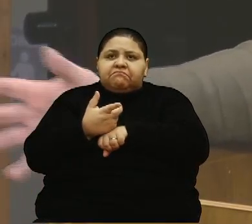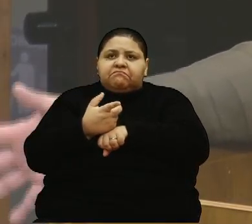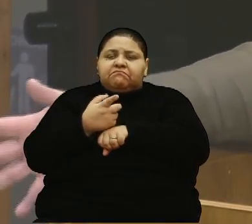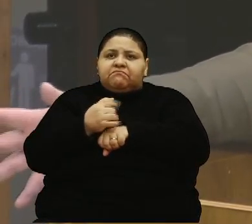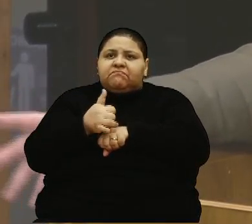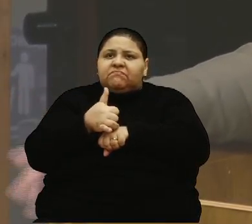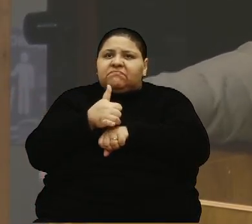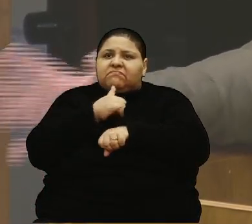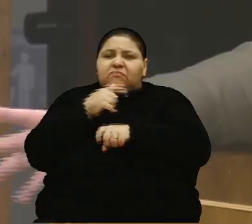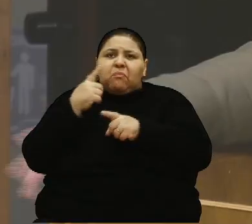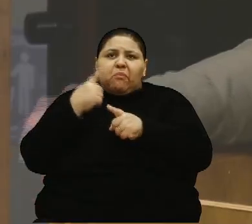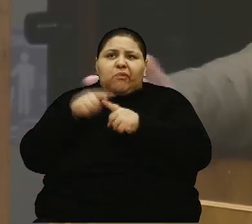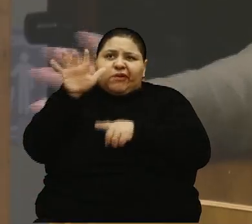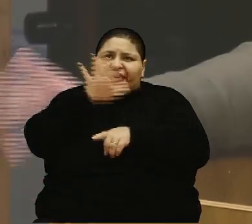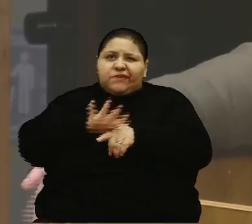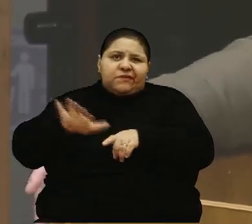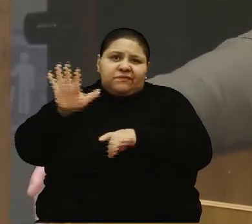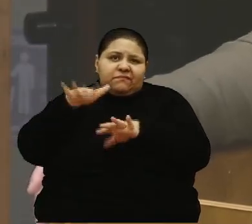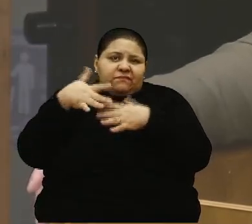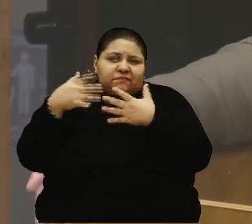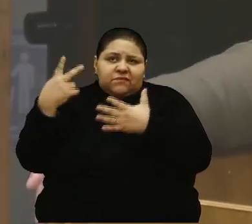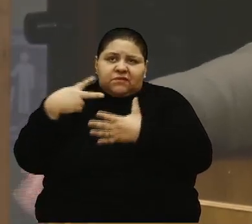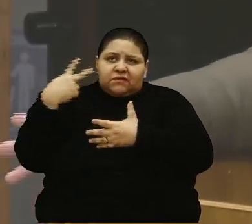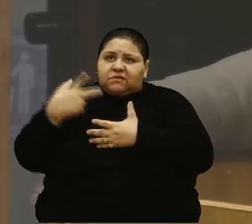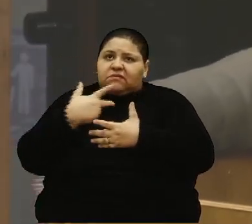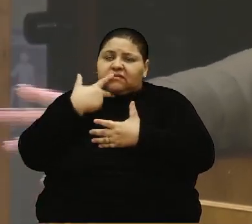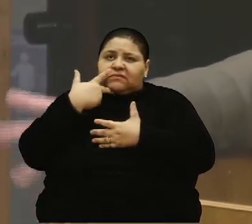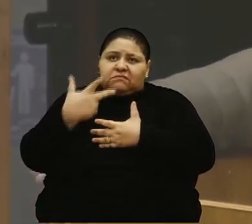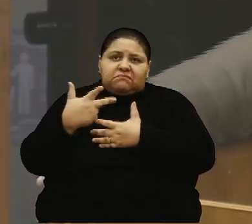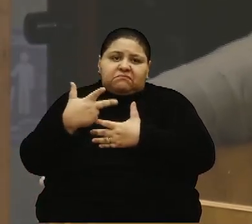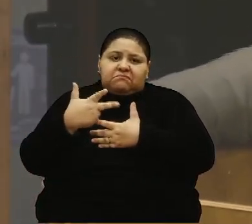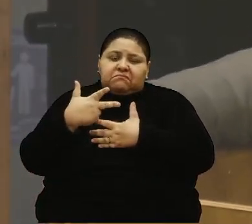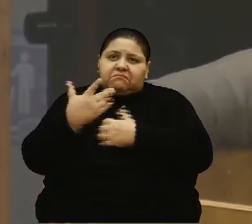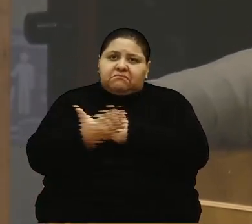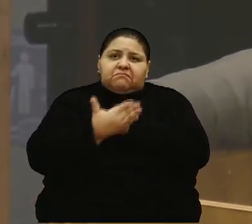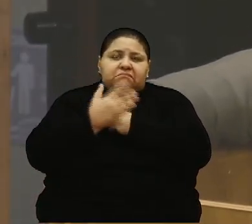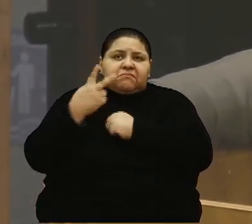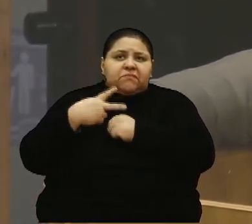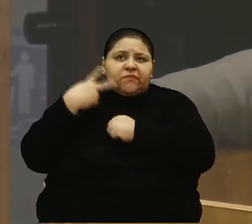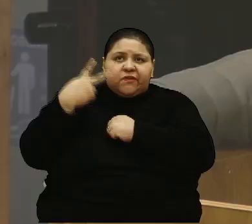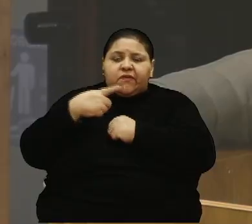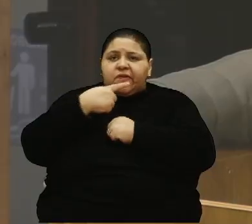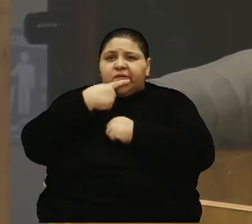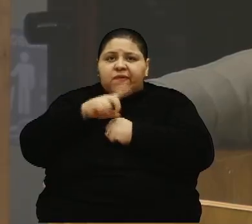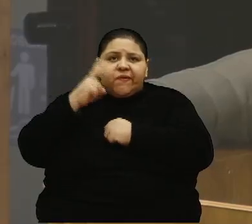uma generalização. Mas, enfim, os vereadores que falaram me contemplaram, o vereador Caleb, Daniel Santos,